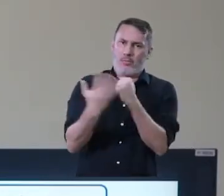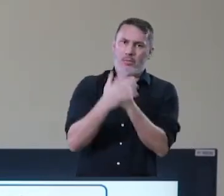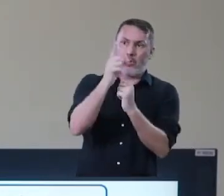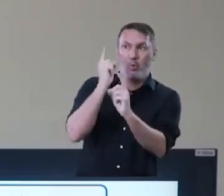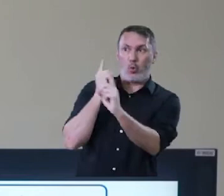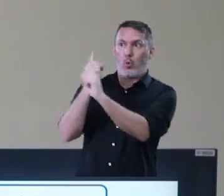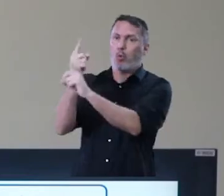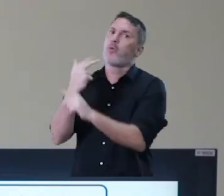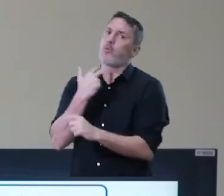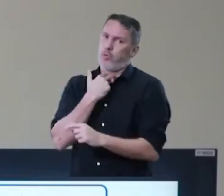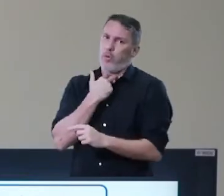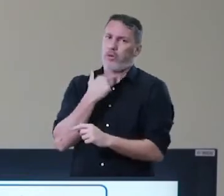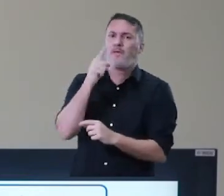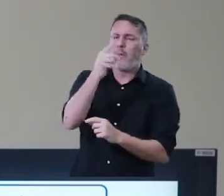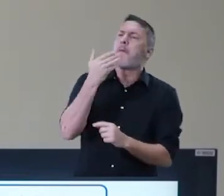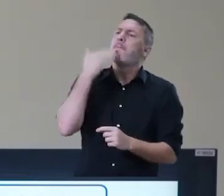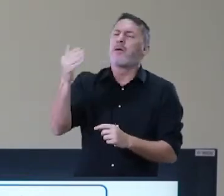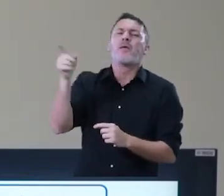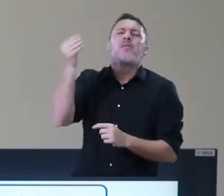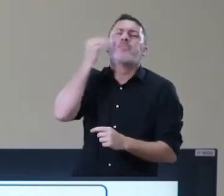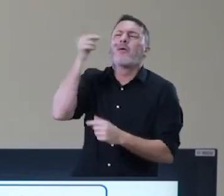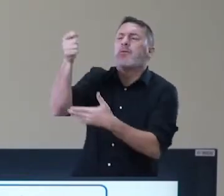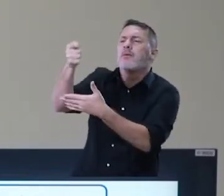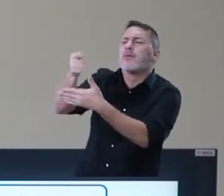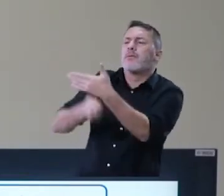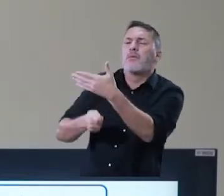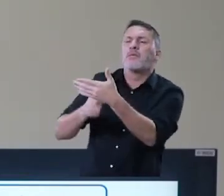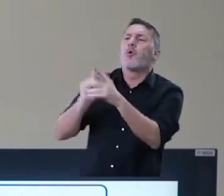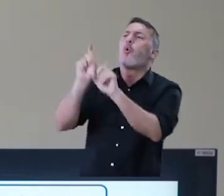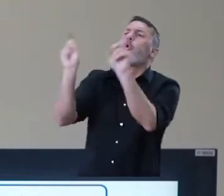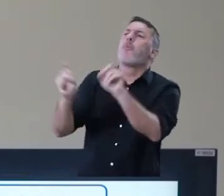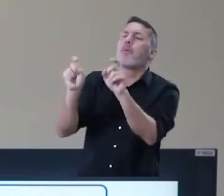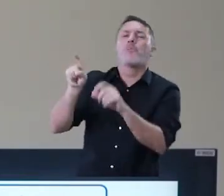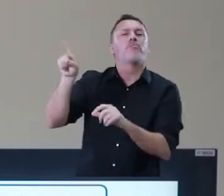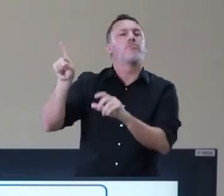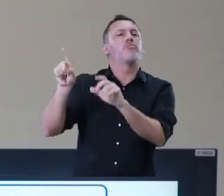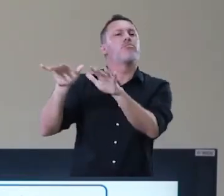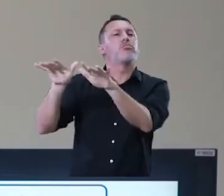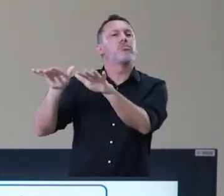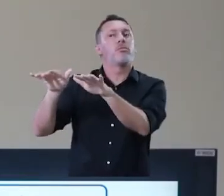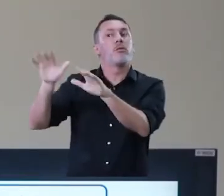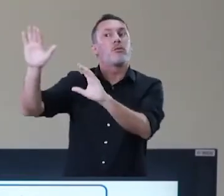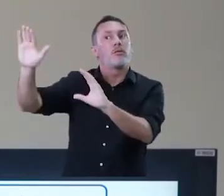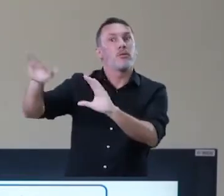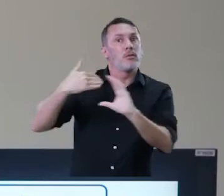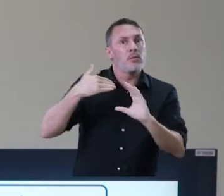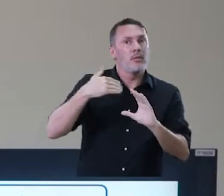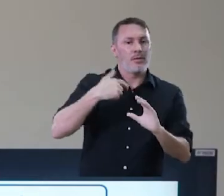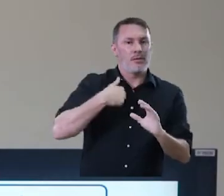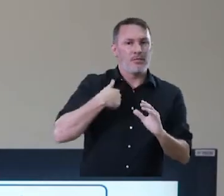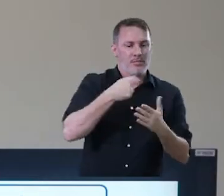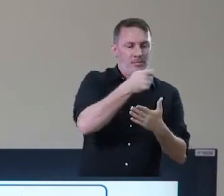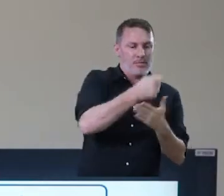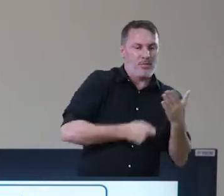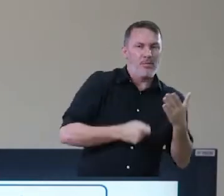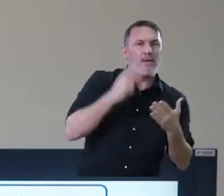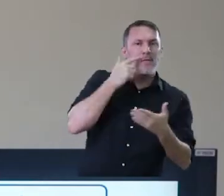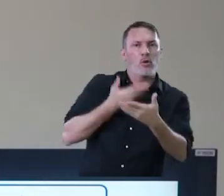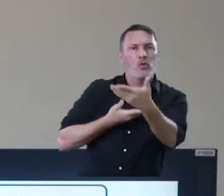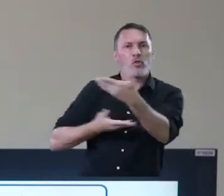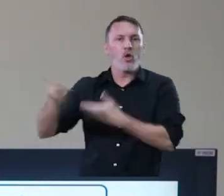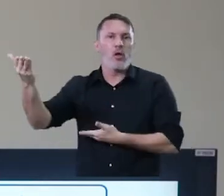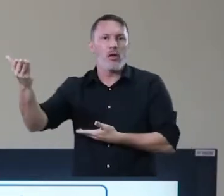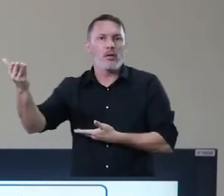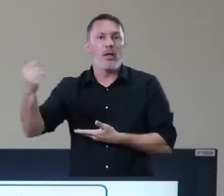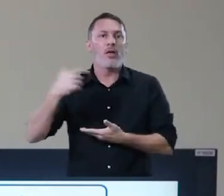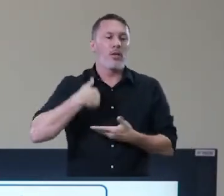nesse período de pandemia a gente não pode ter um contato. Mas olha, faça uma redação tal, aí o aluno vai lá e faz, você troque essa redação,